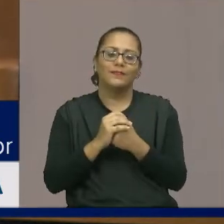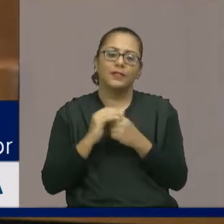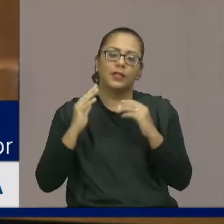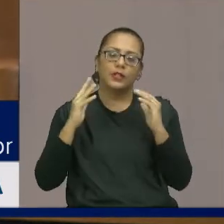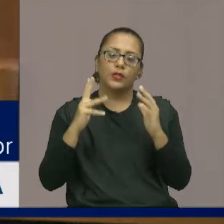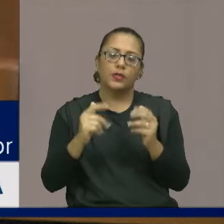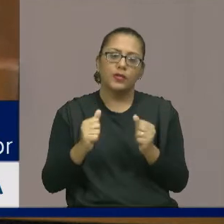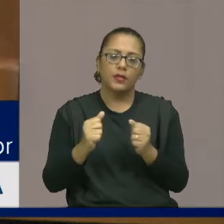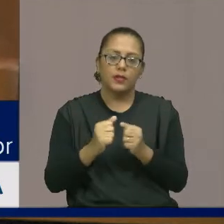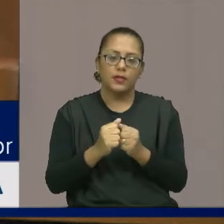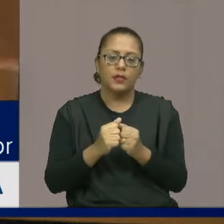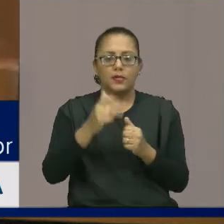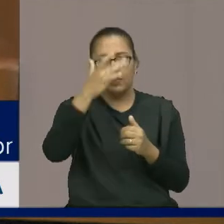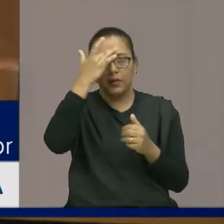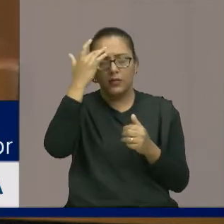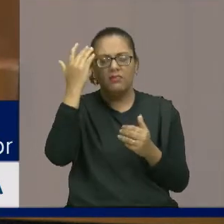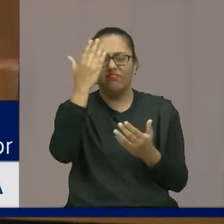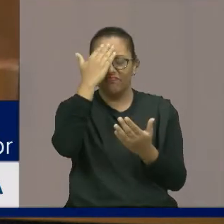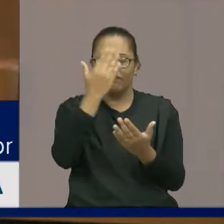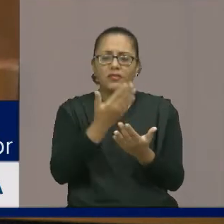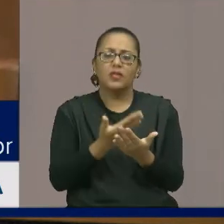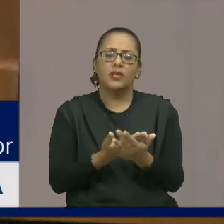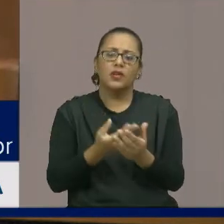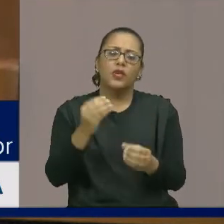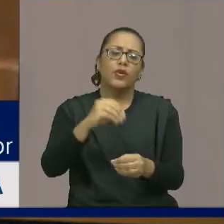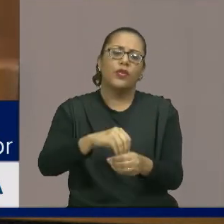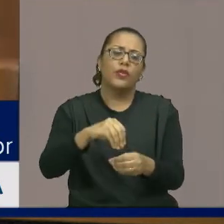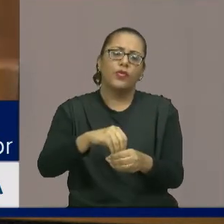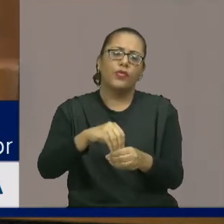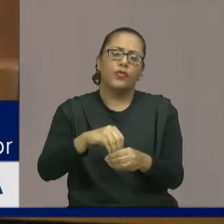todos aqueles que confiaram o voto